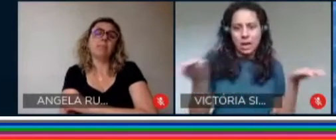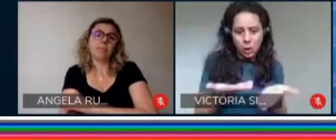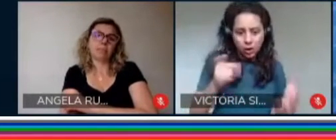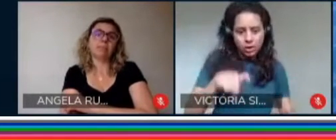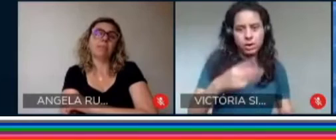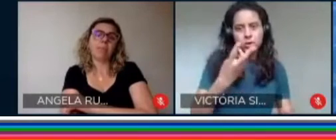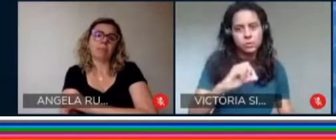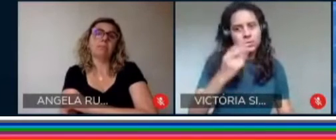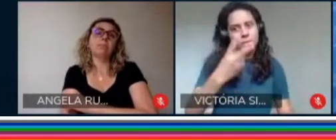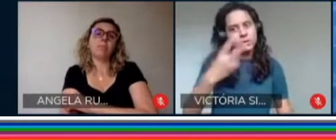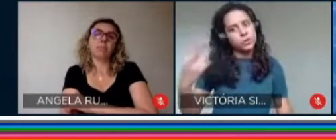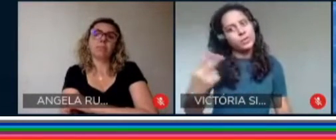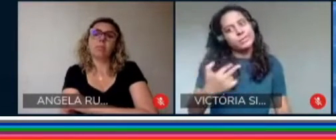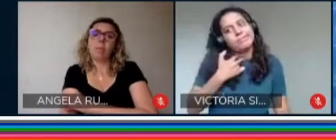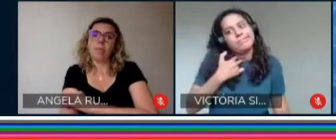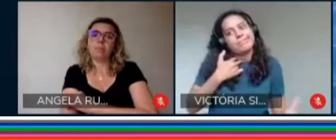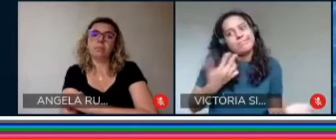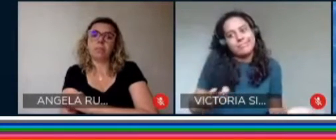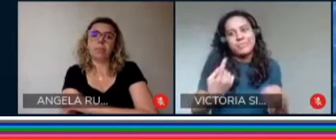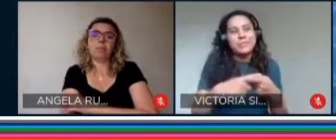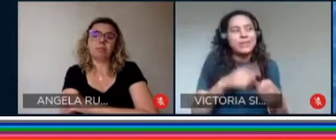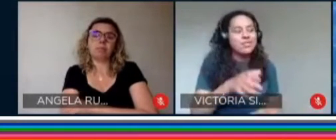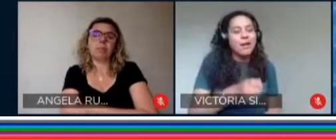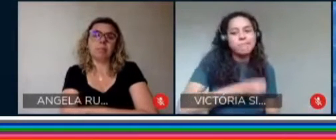elas param de ter a sua validade, né?